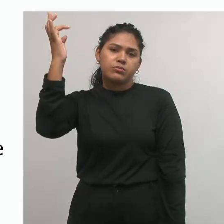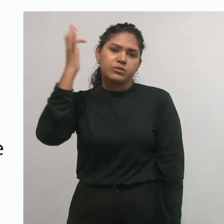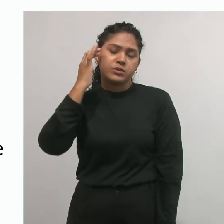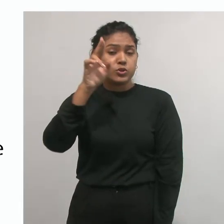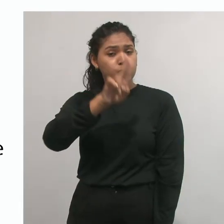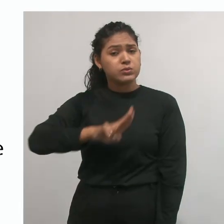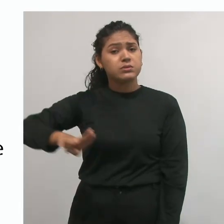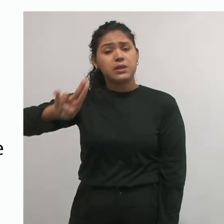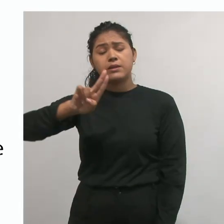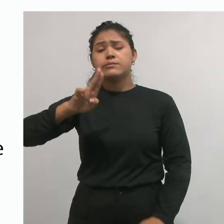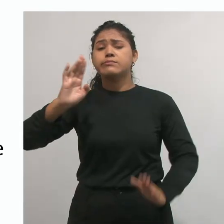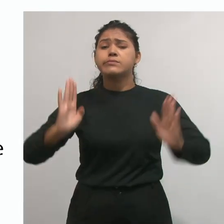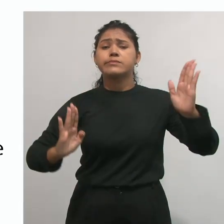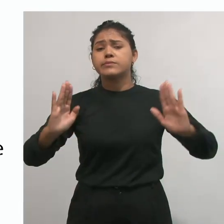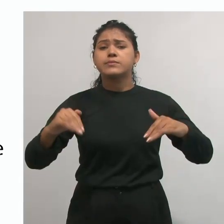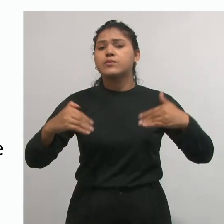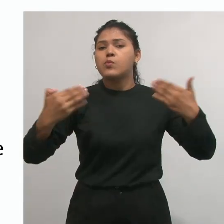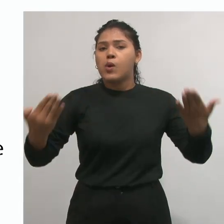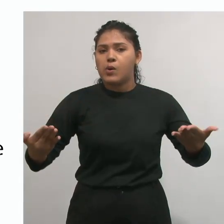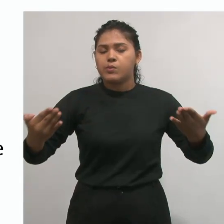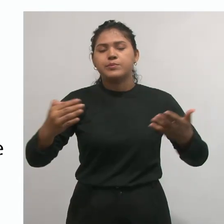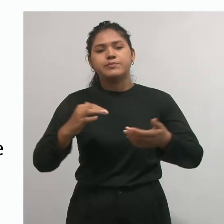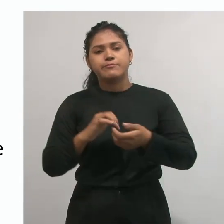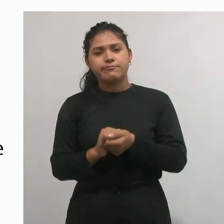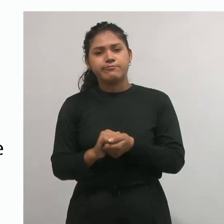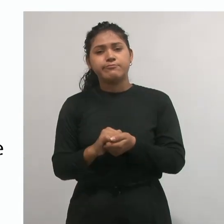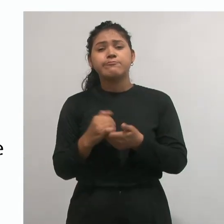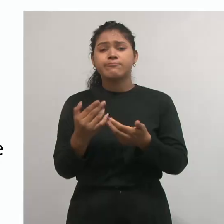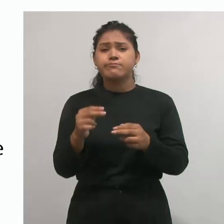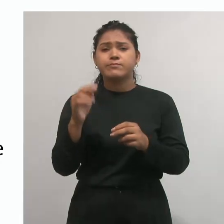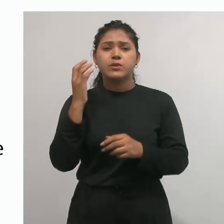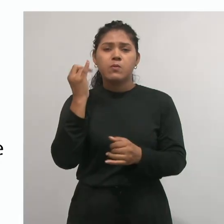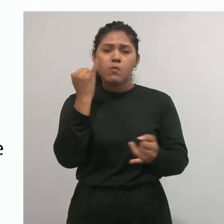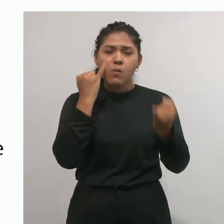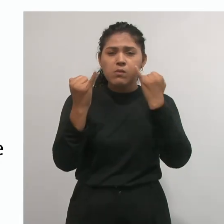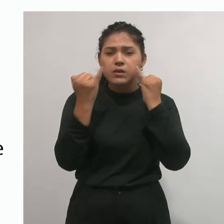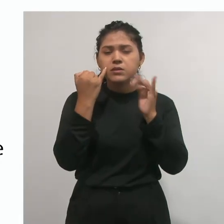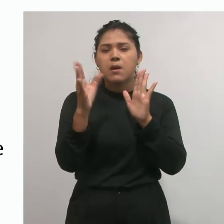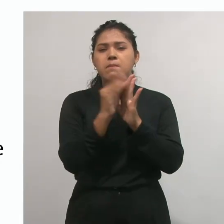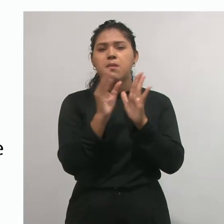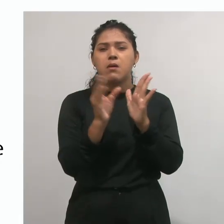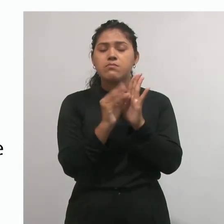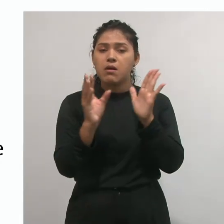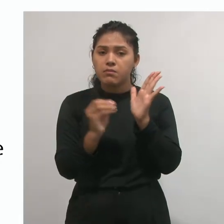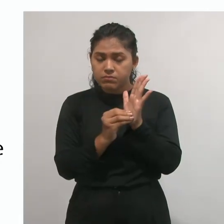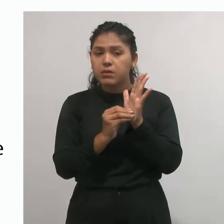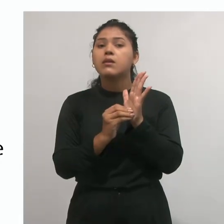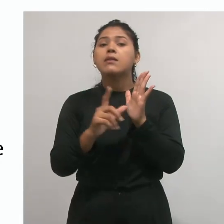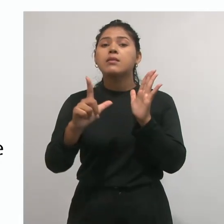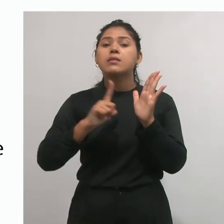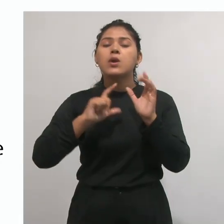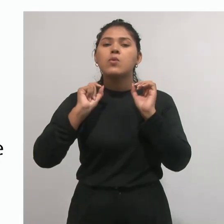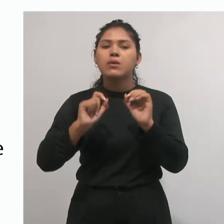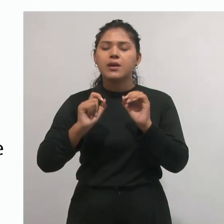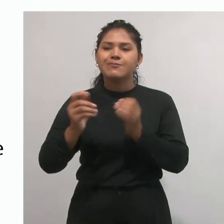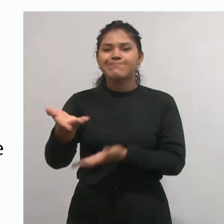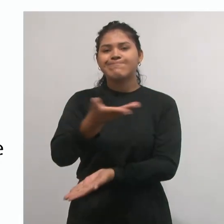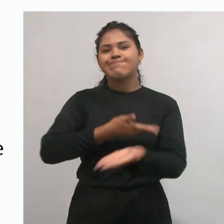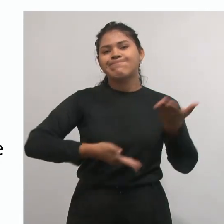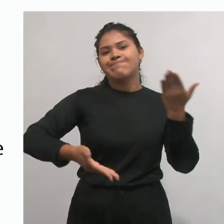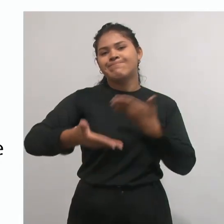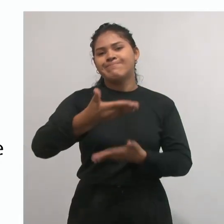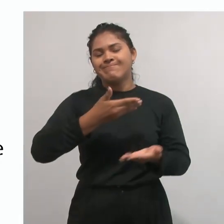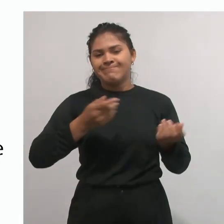que as teorias são postas em prática e os conhecimentos são produzidos